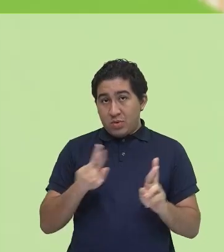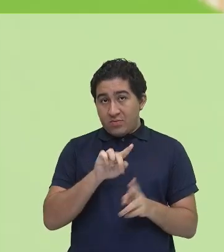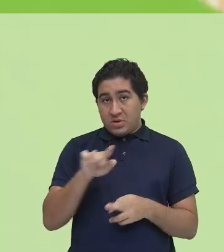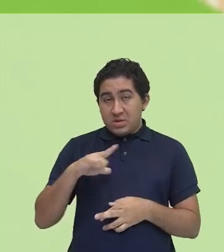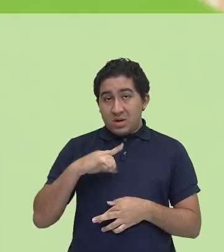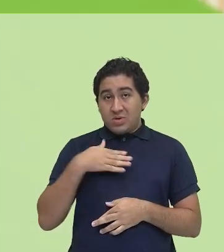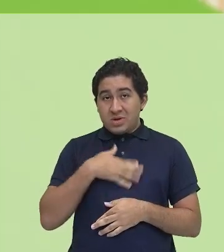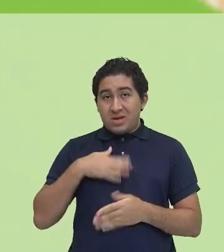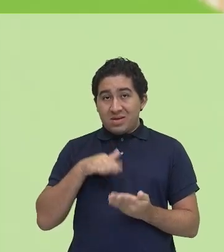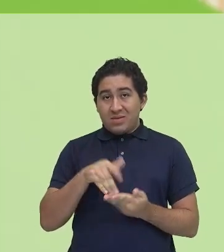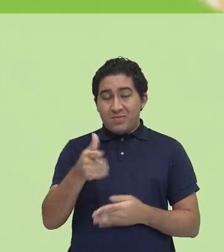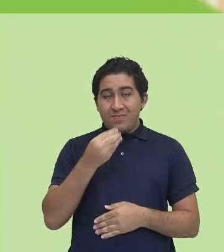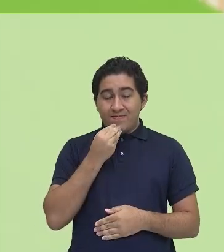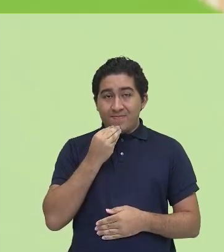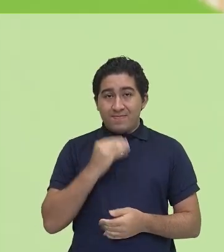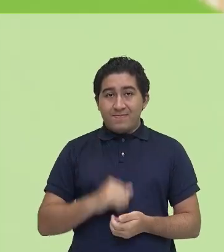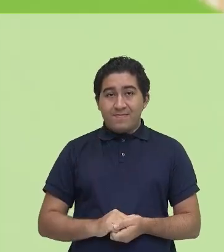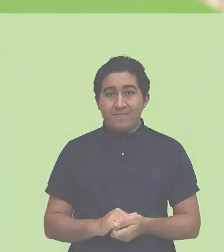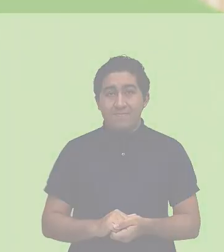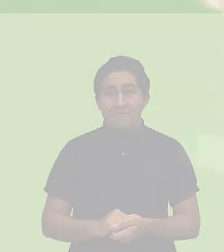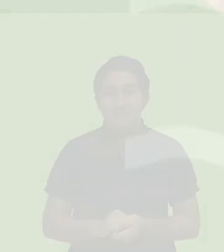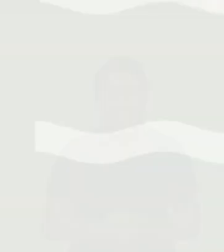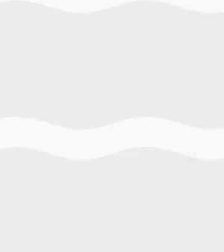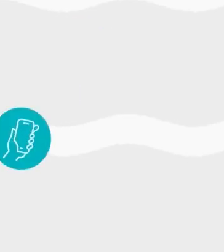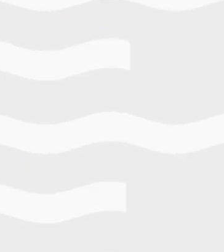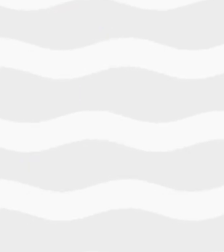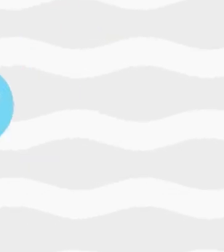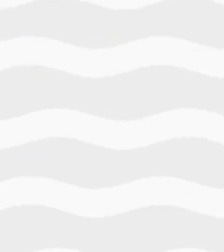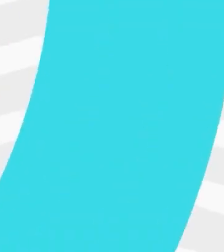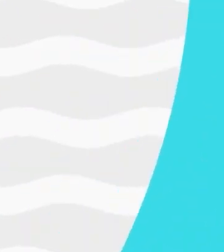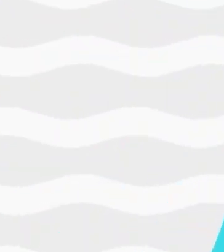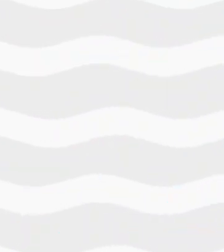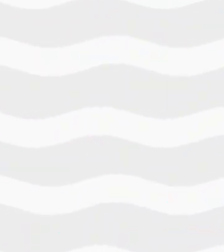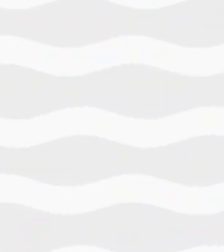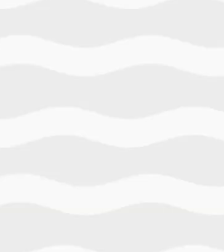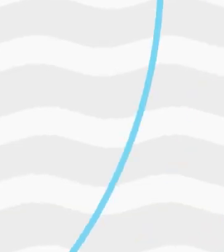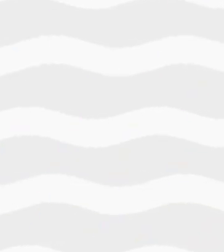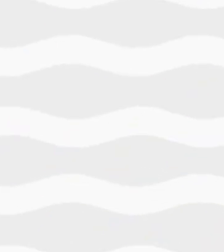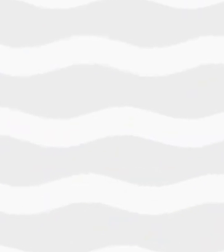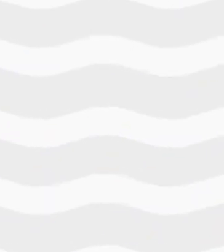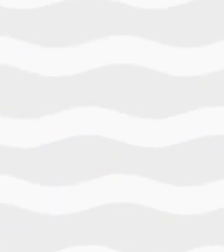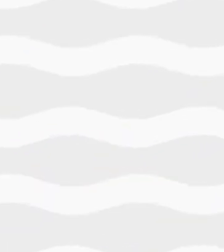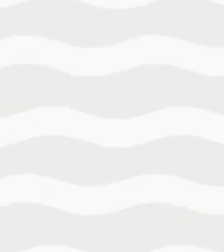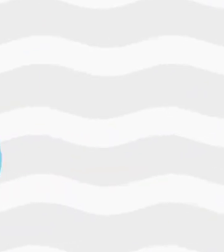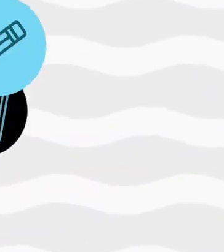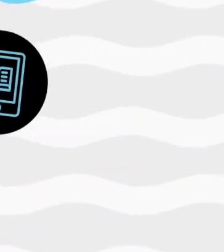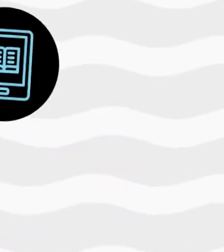gostado e até mais.